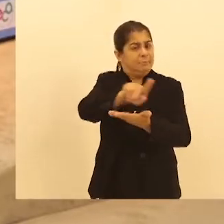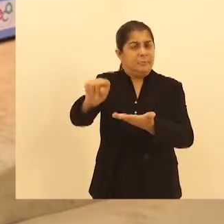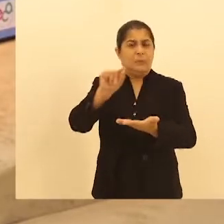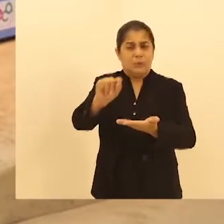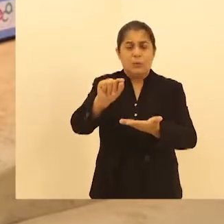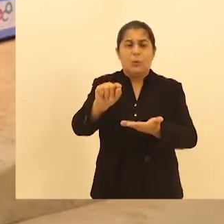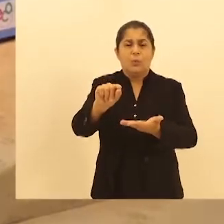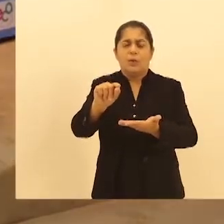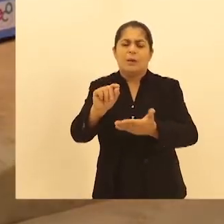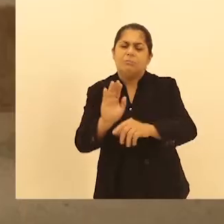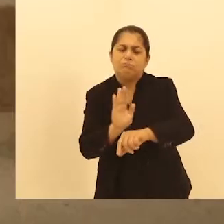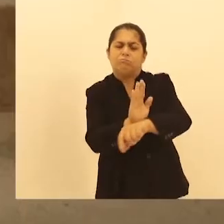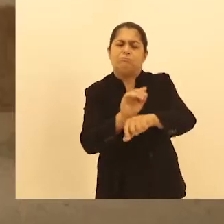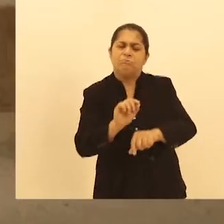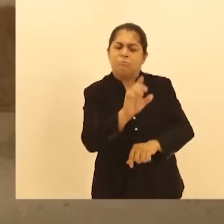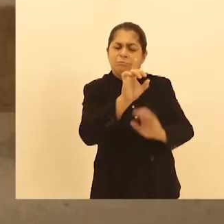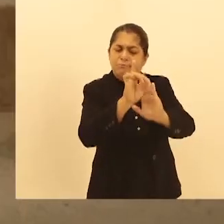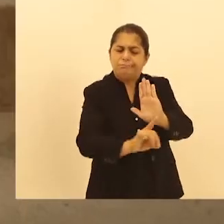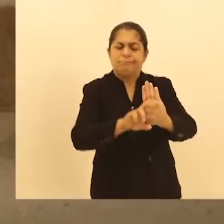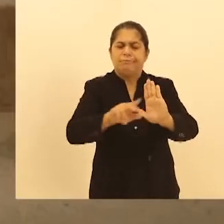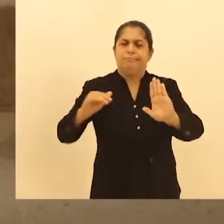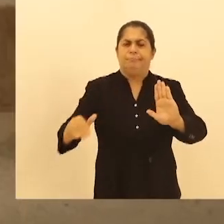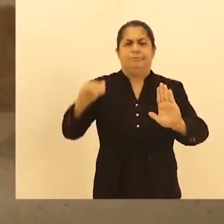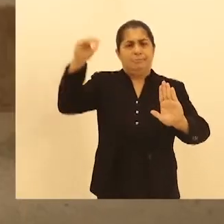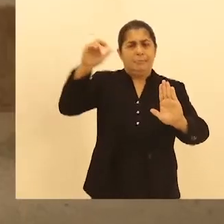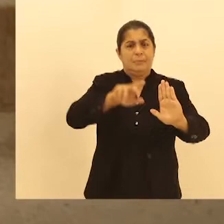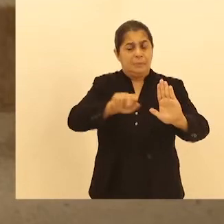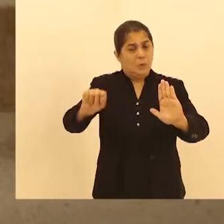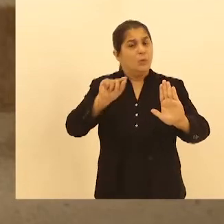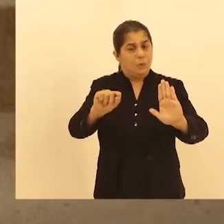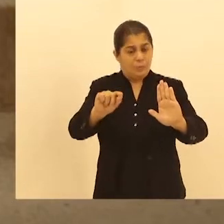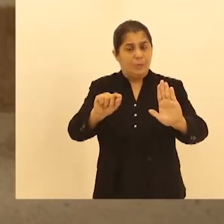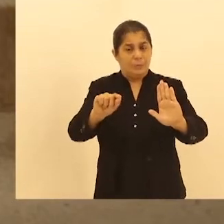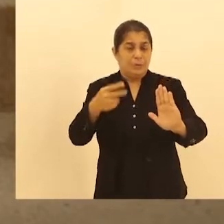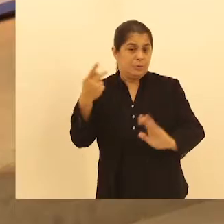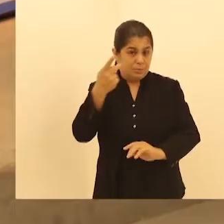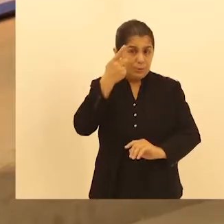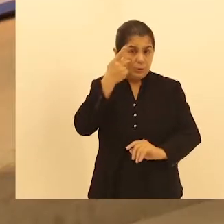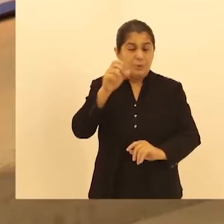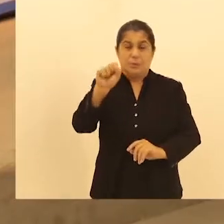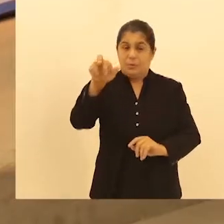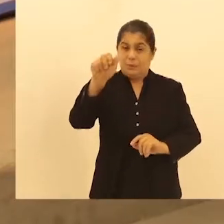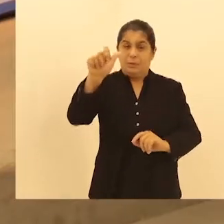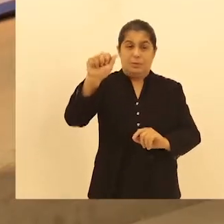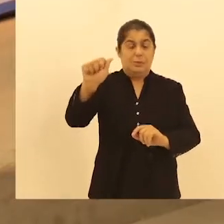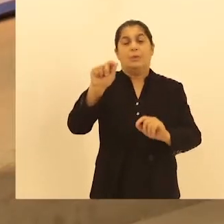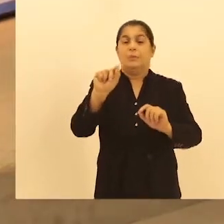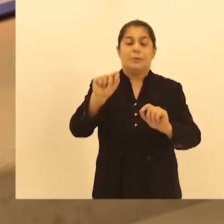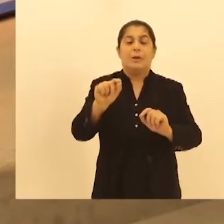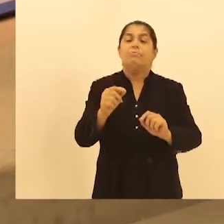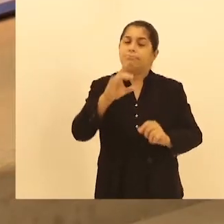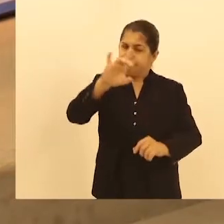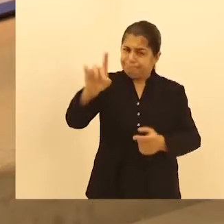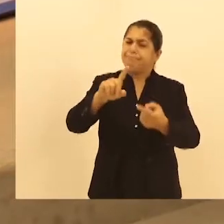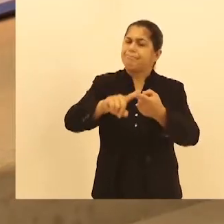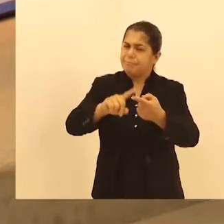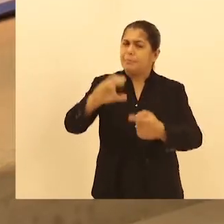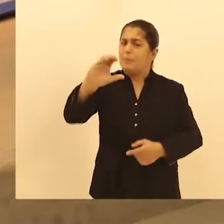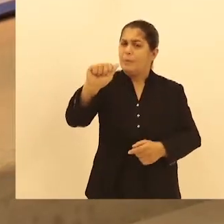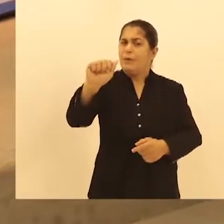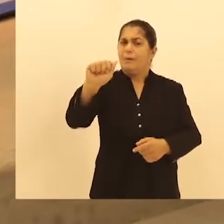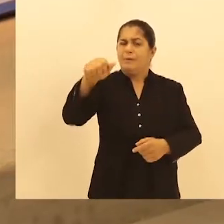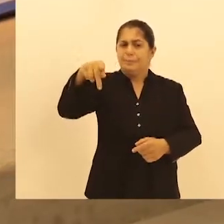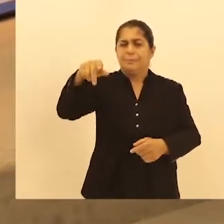atuam no sistema de garantia de direitos de crianças e adolescentes para a promotora de justiça soraya escorel que também é coordenadora do